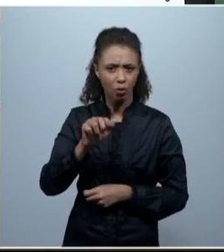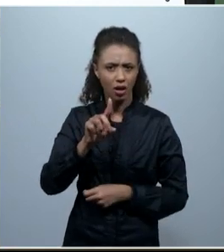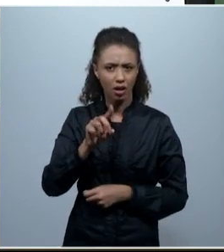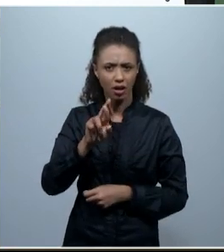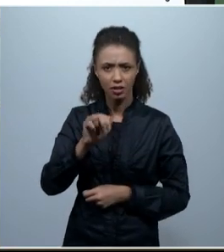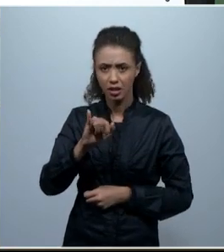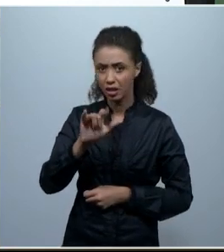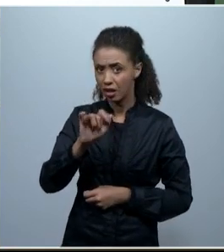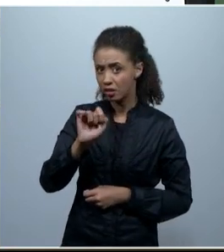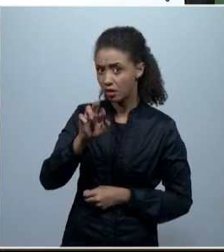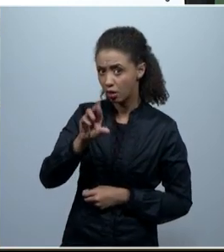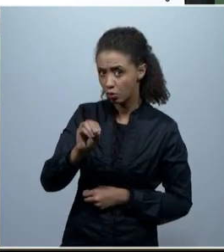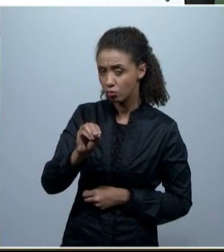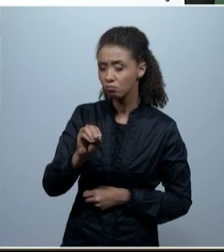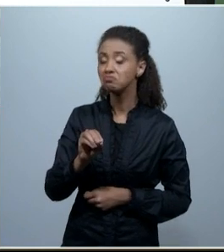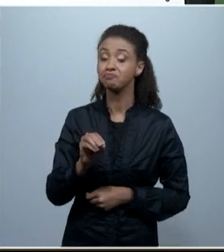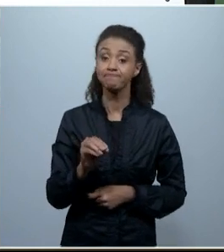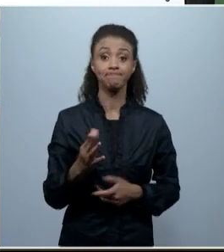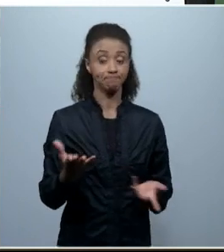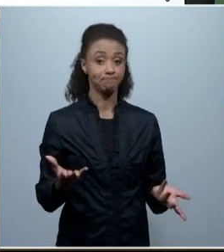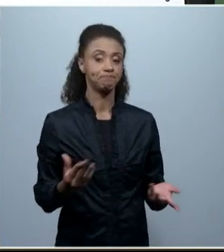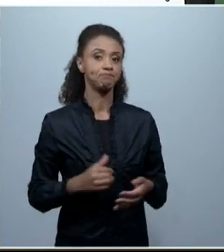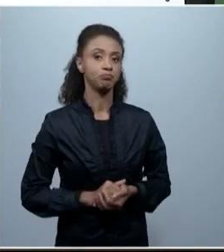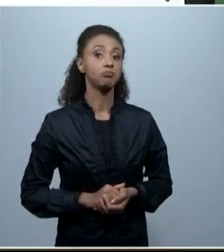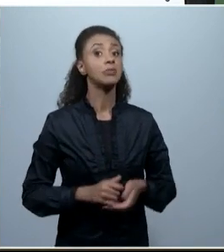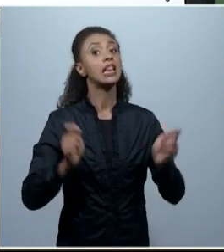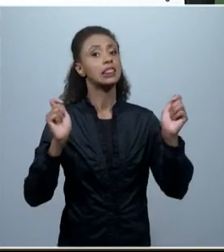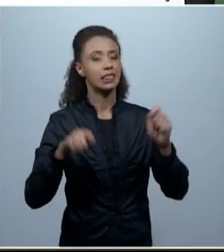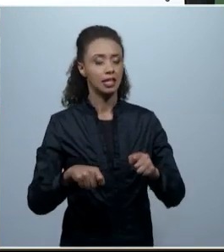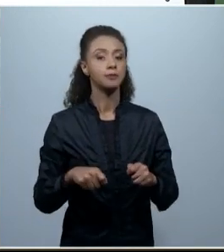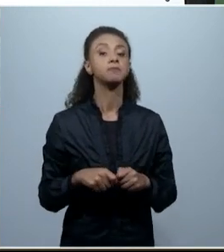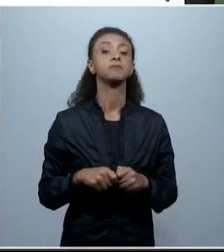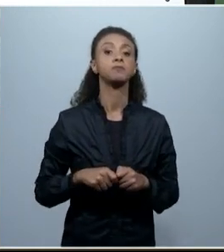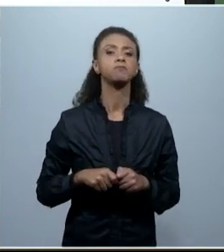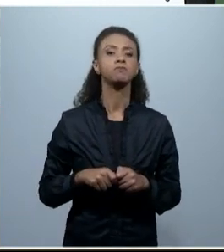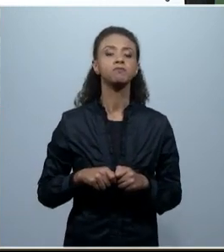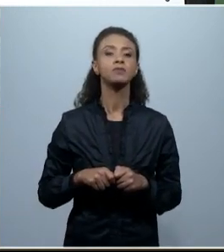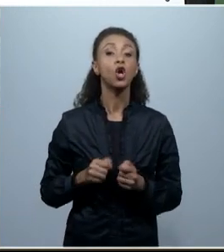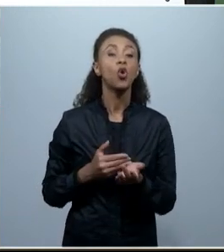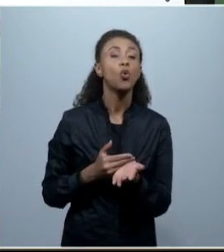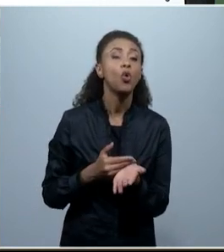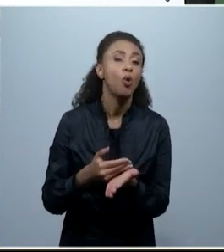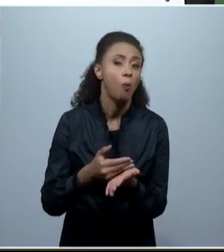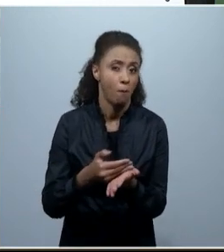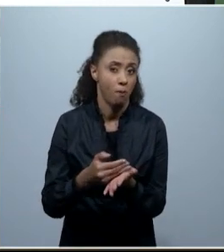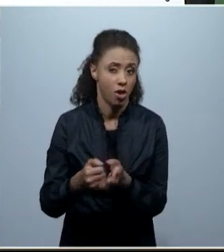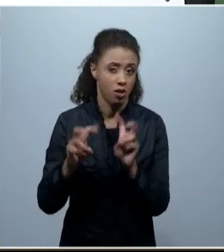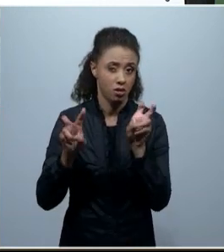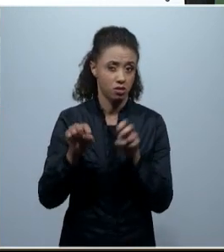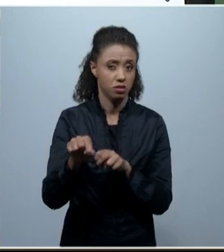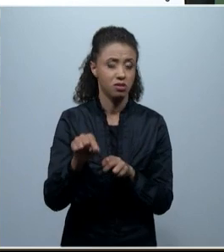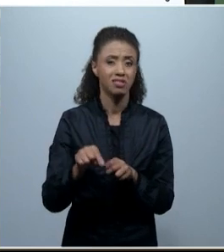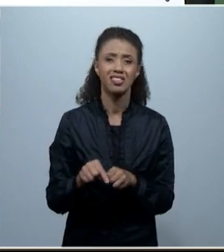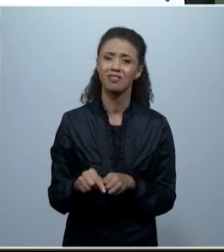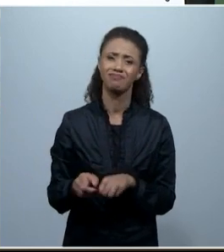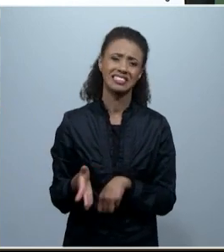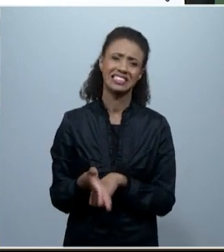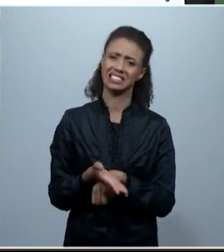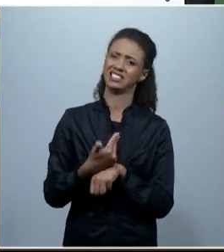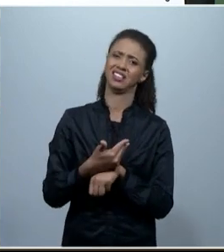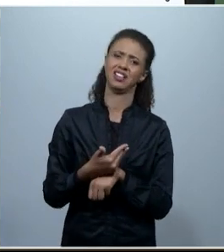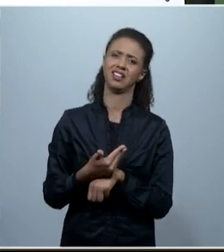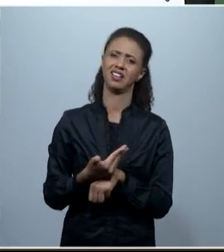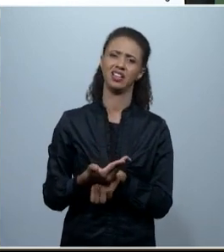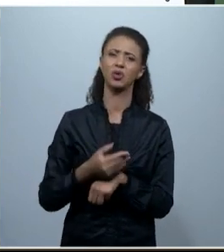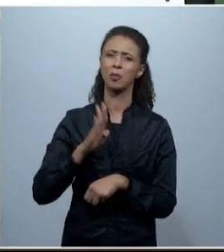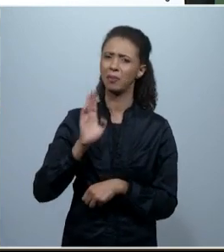é o assunto de quadriláteros a ele começa a aparecer a essa questão de quadrilátero começa a aparecer cedo né acho que não na